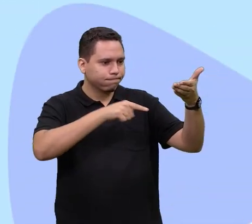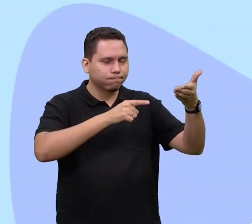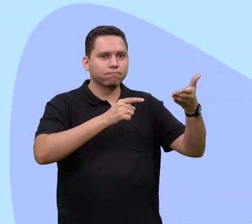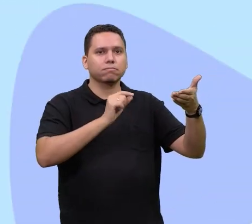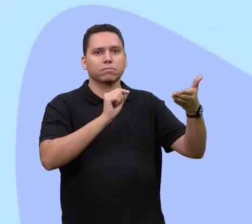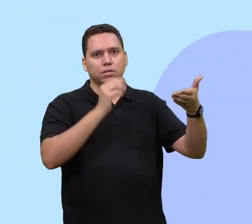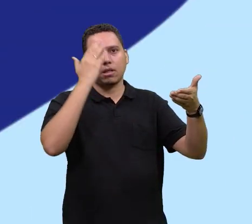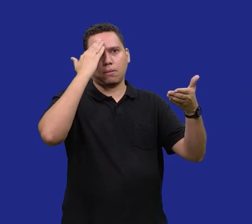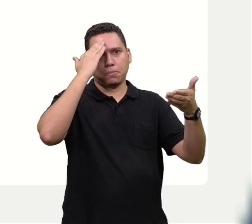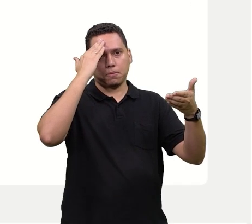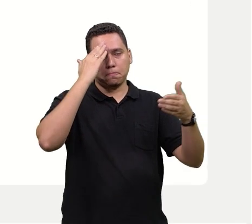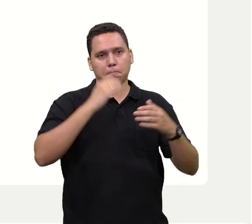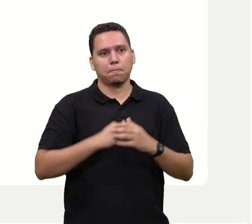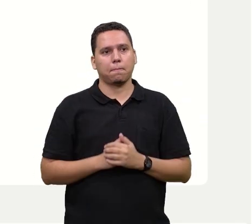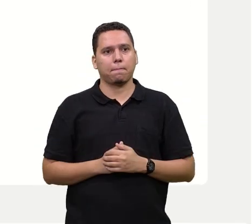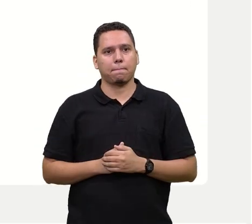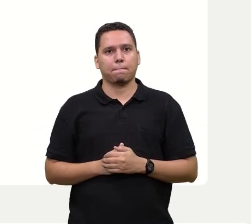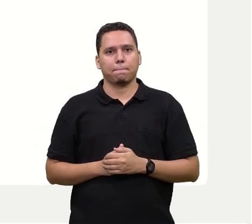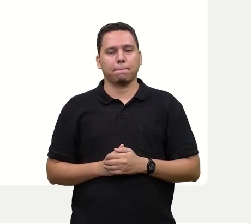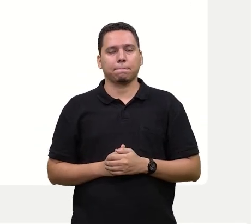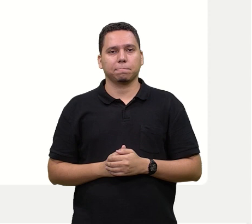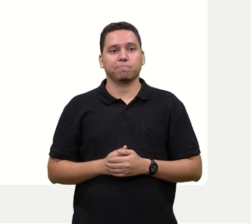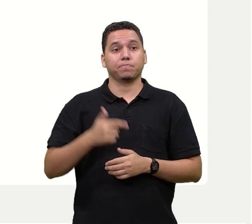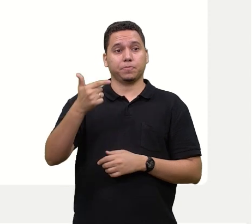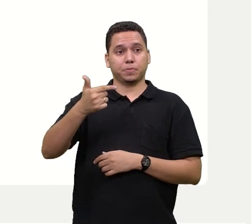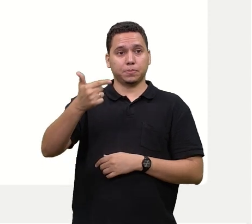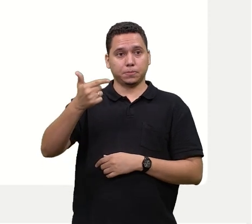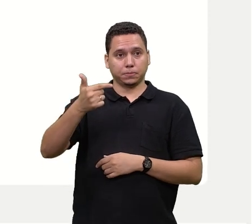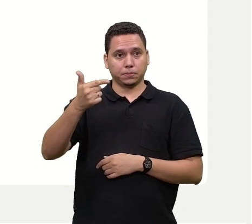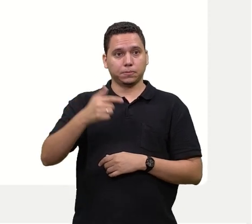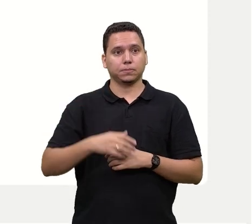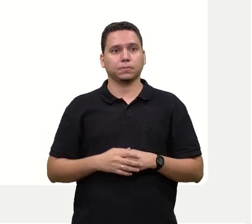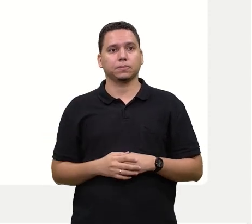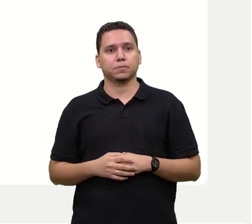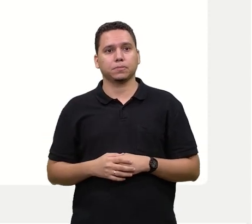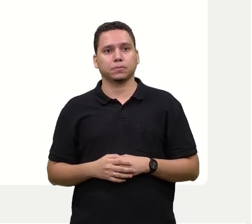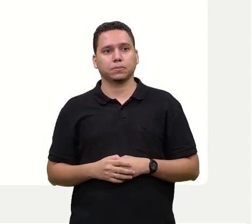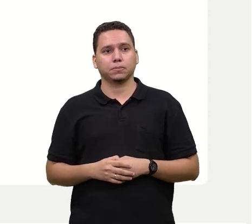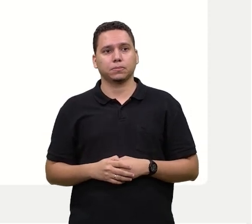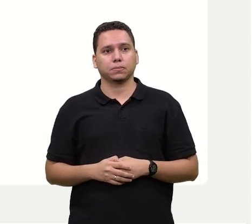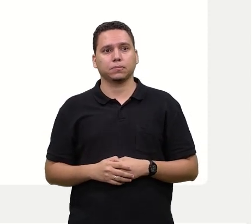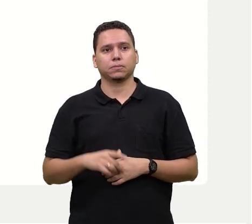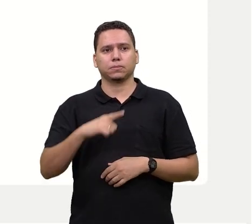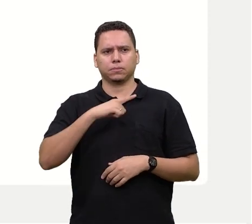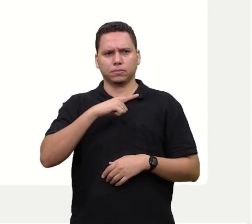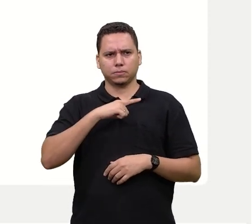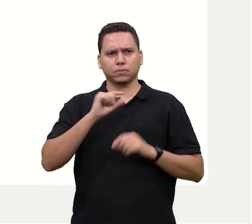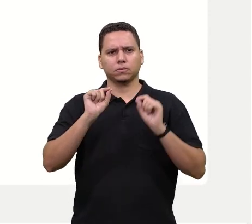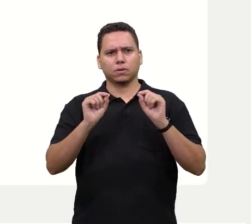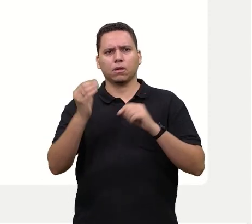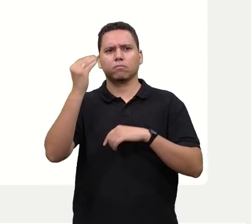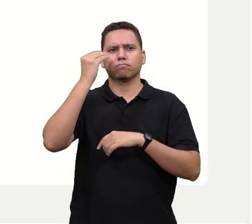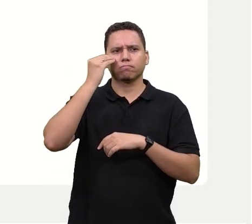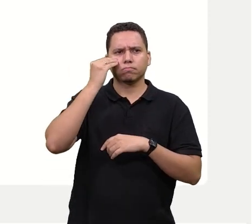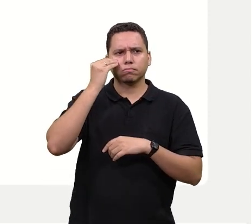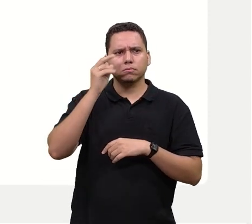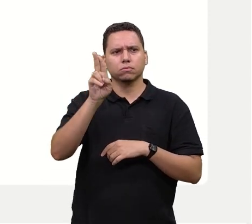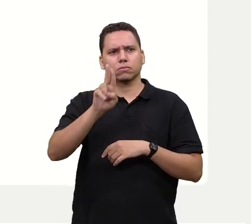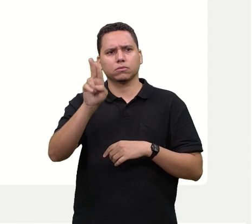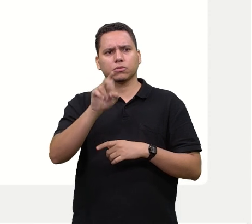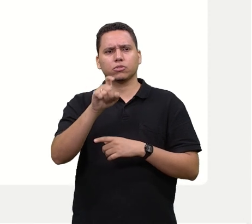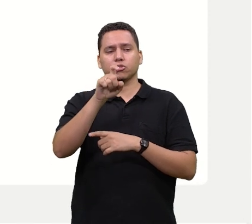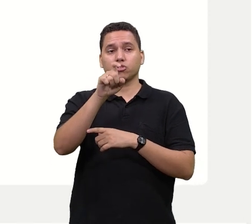atrito. Segunda questão. Esferas condutores perfeitamente idênticas são utilizadas no experimento que se inicia com uma delas, esfera X eletricamente carregada.